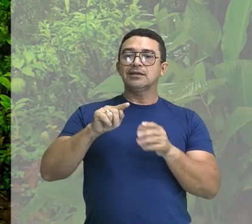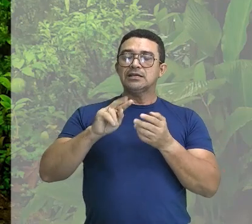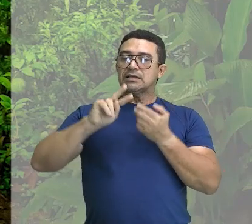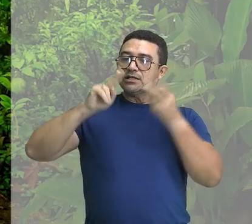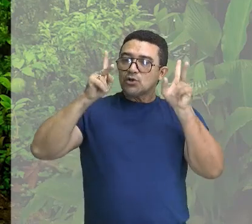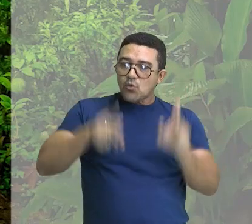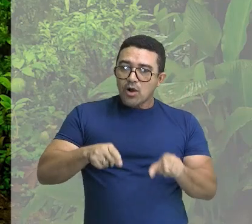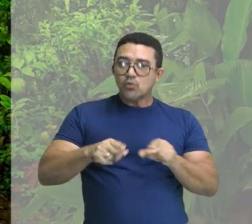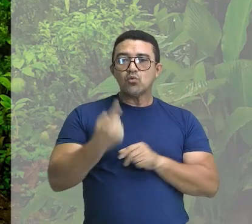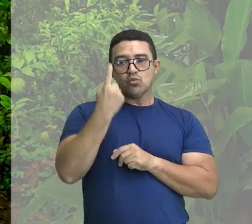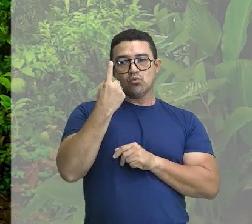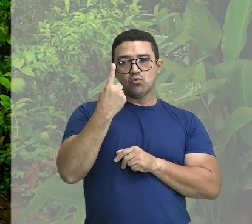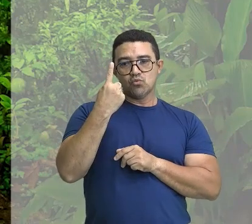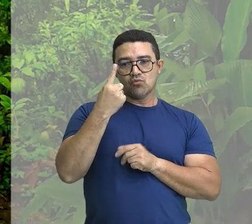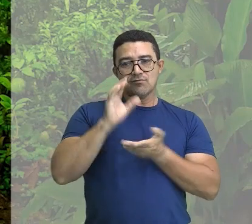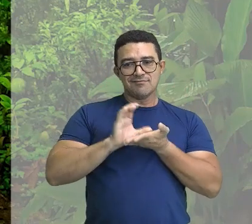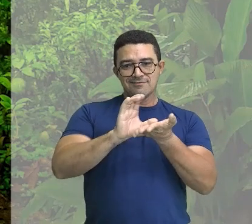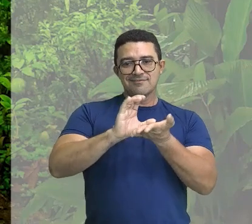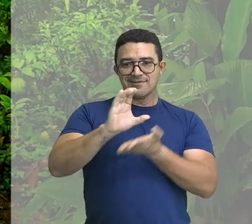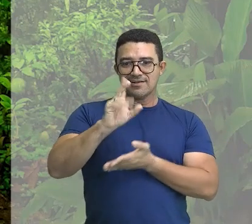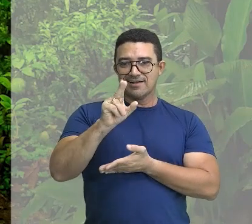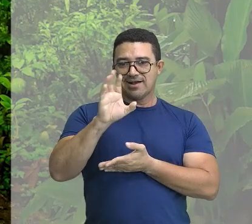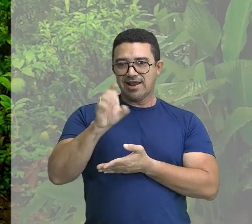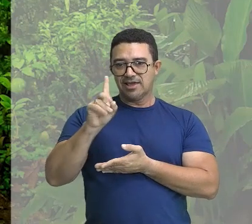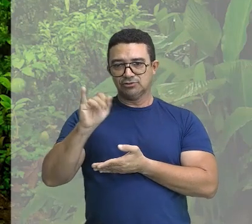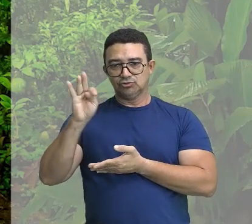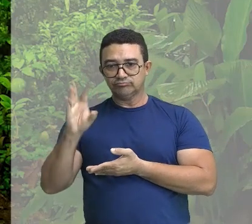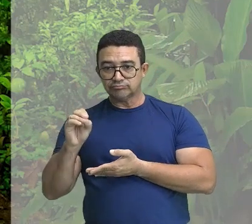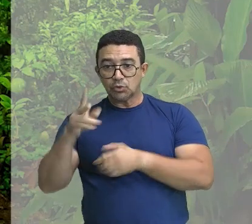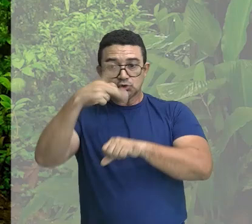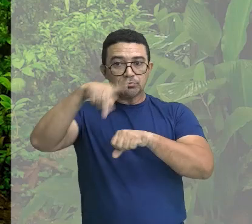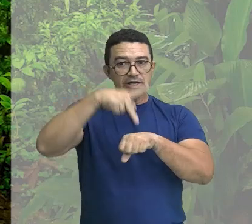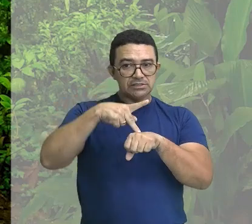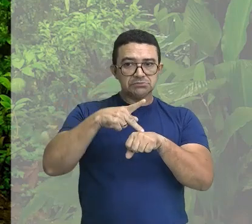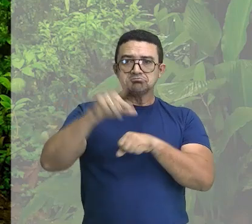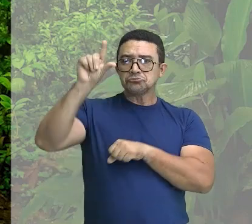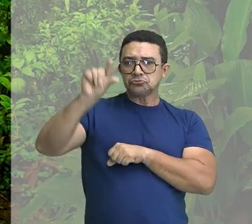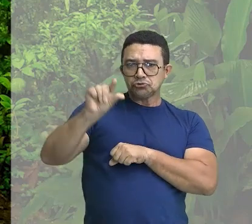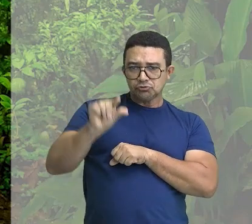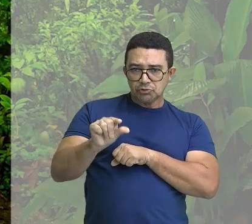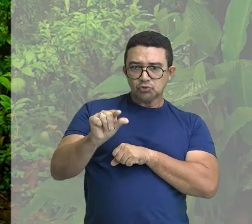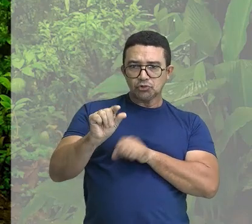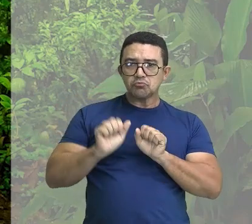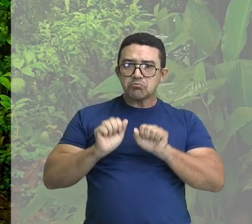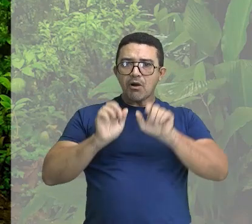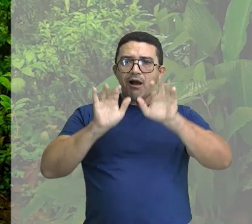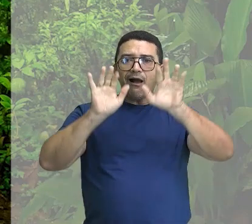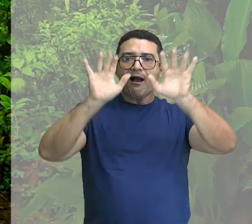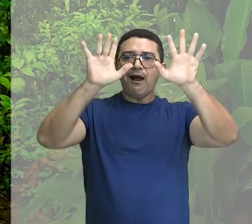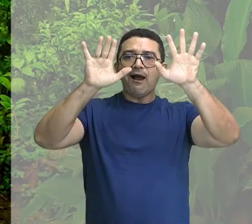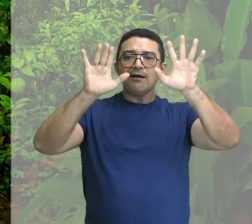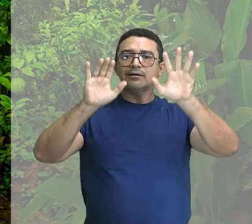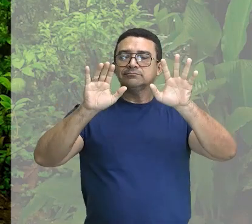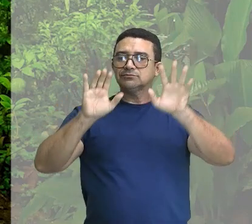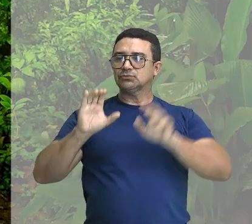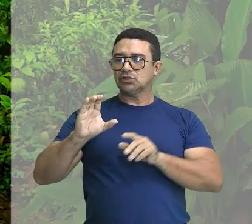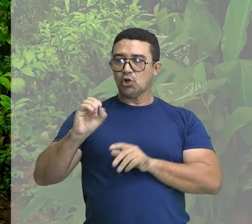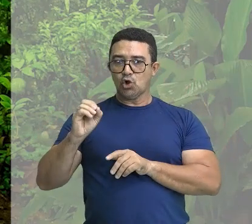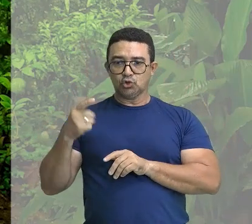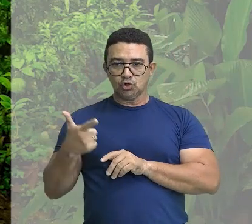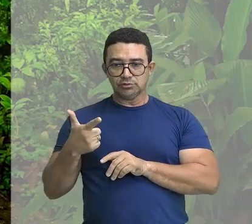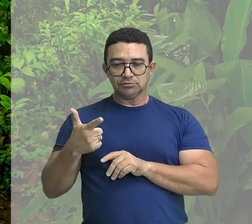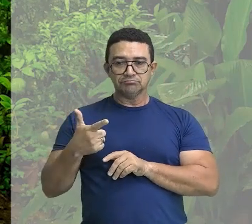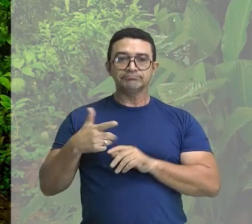de carbono. Assim, os países que conseguiram reduzir essa quantidade de gases do efeito